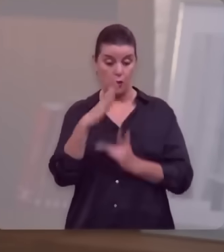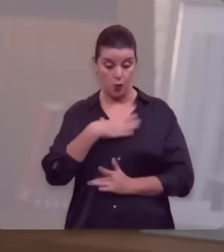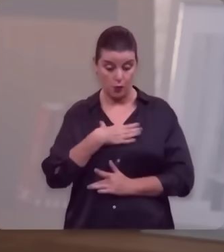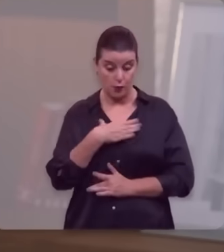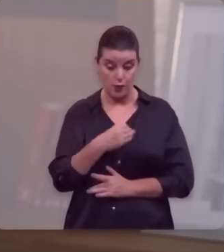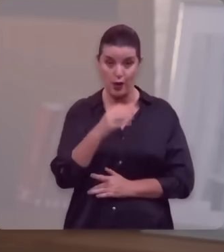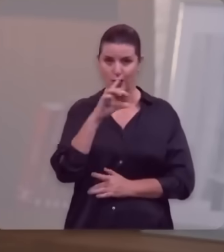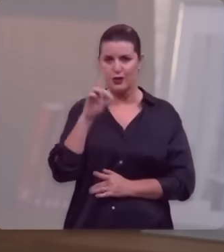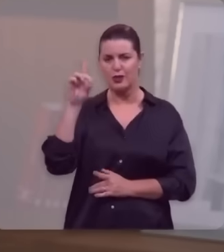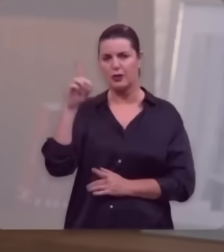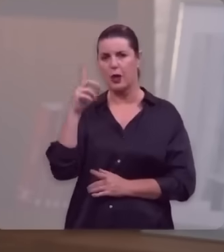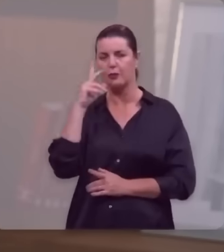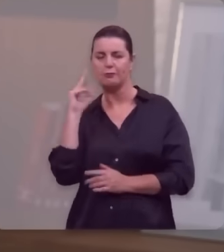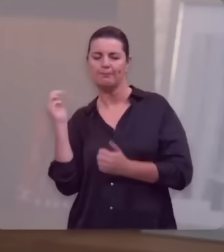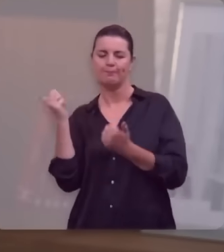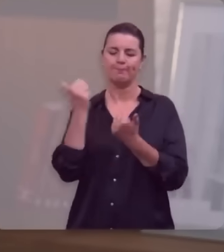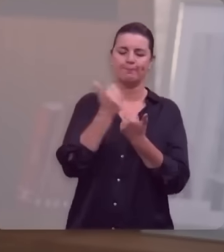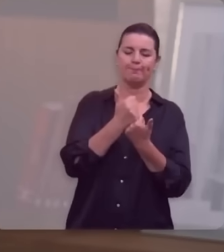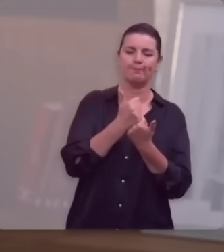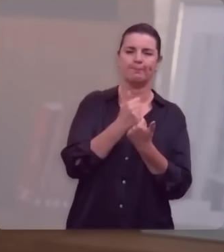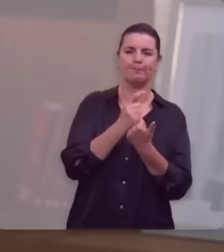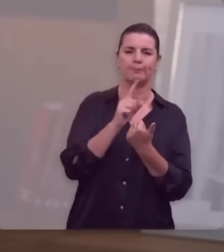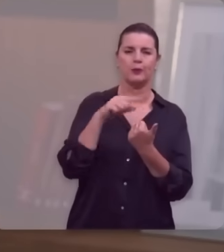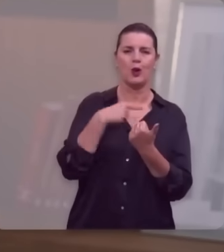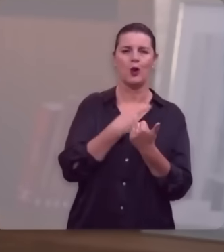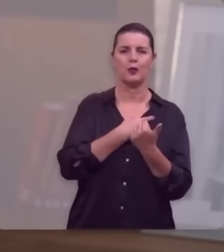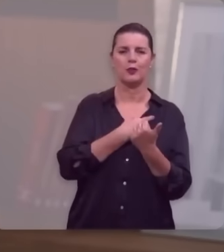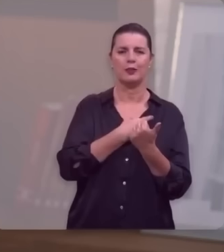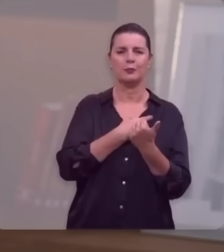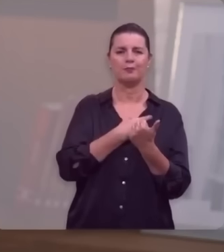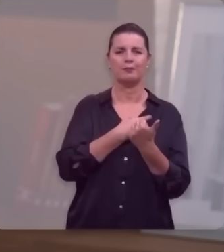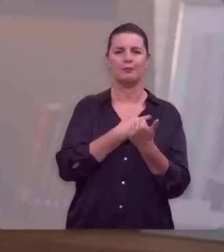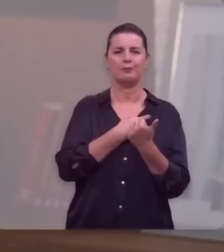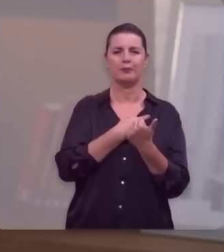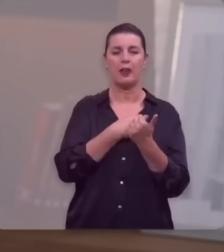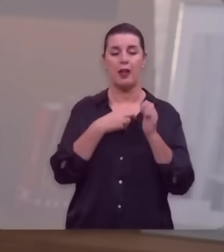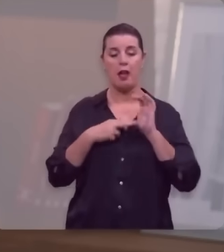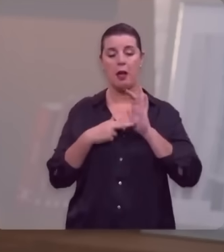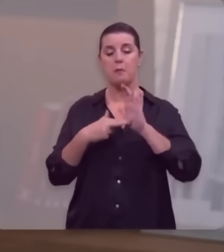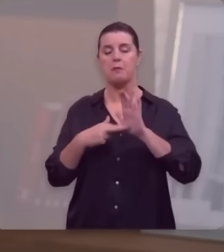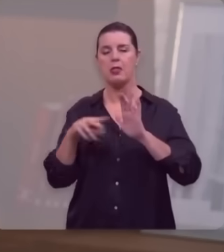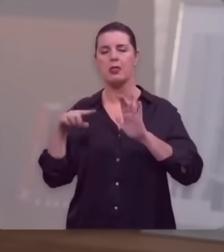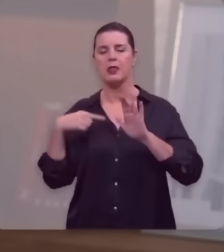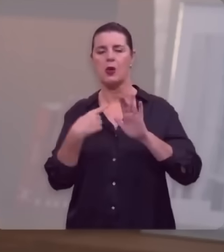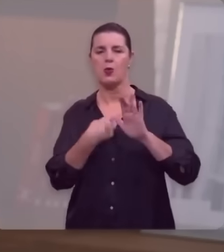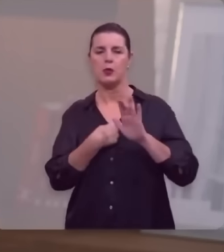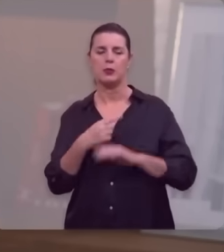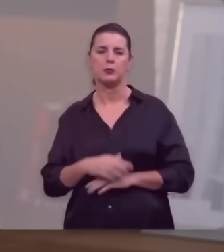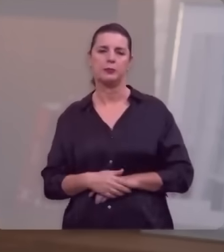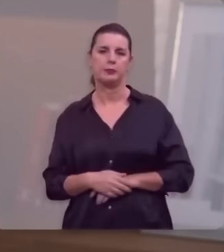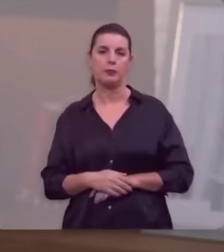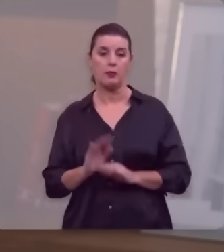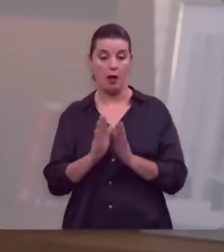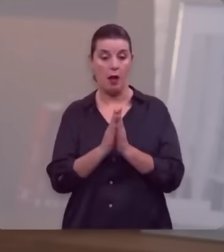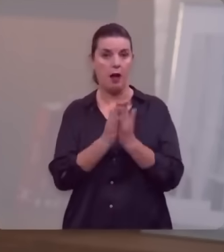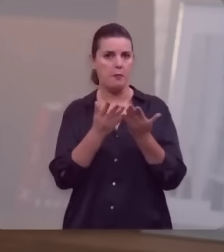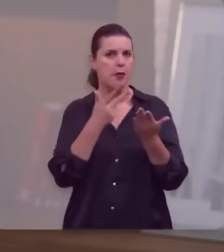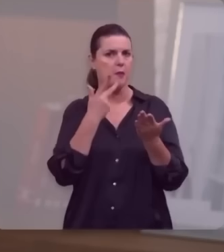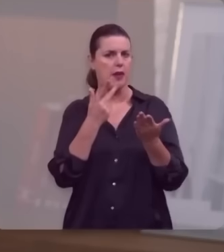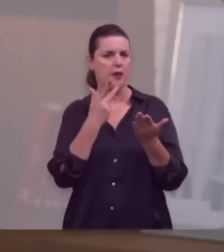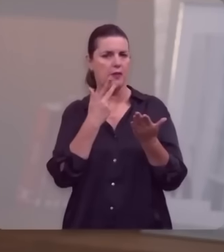assumiu o nosso lugar como nosso fiador como nosso representante diz a Bíblia que